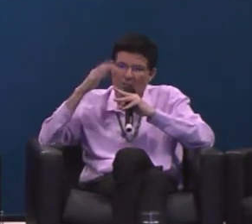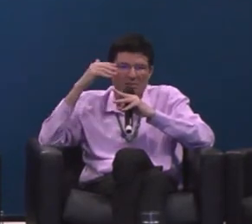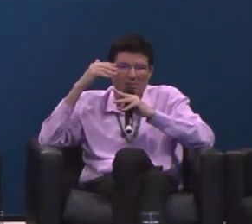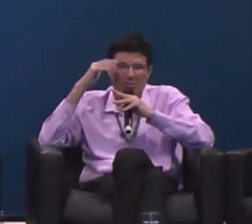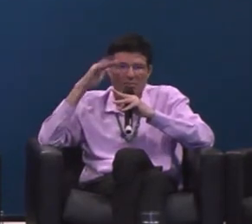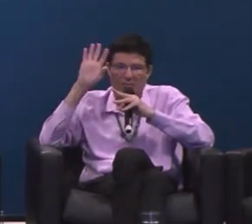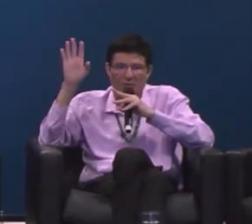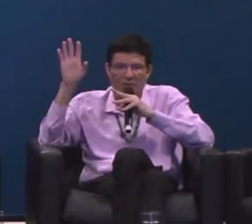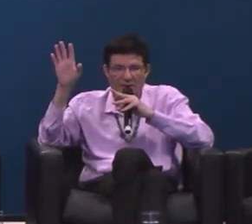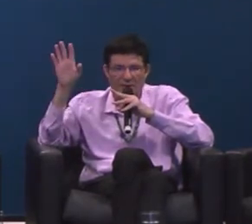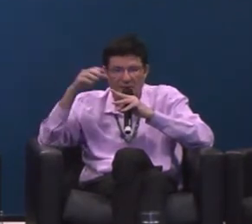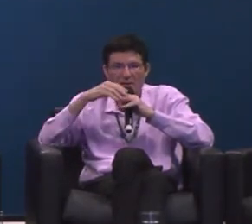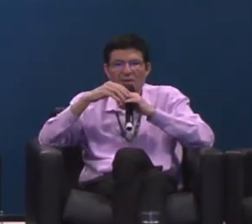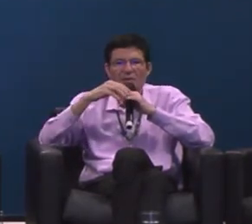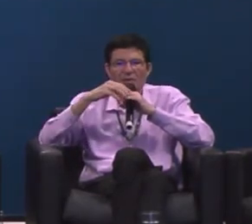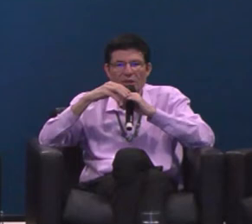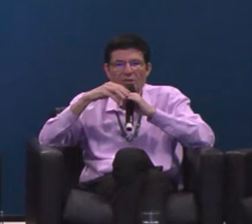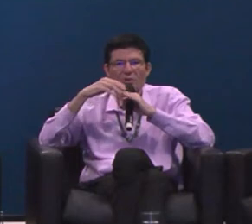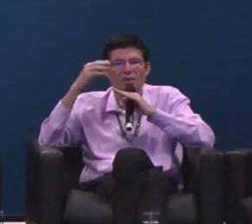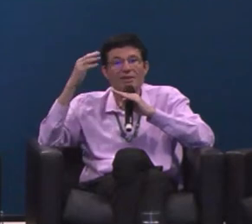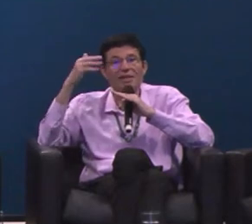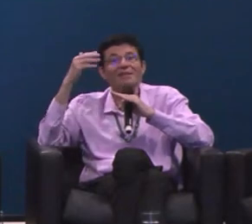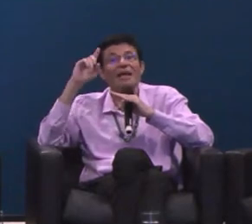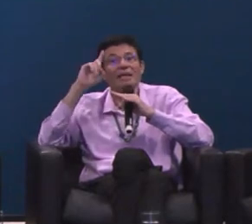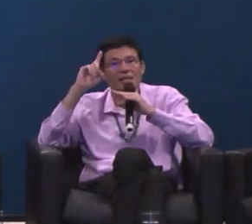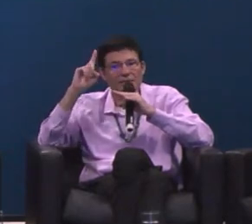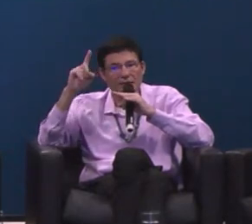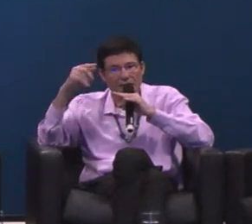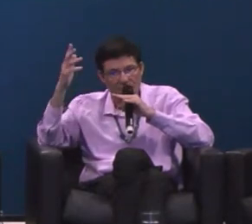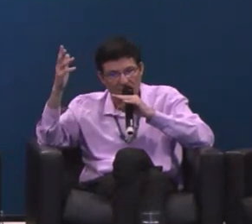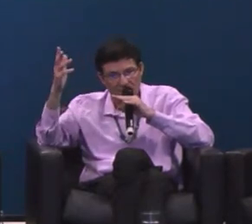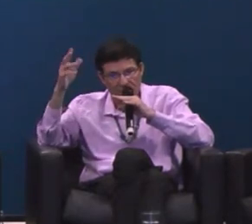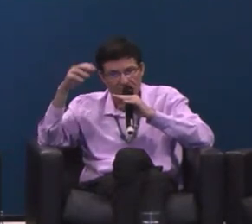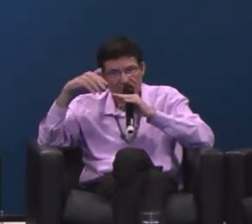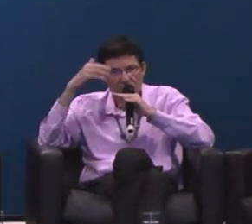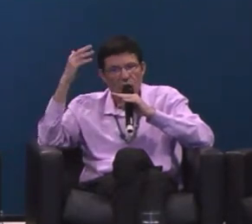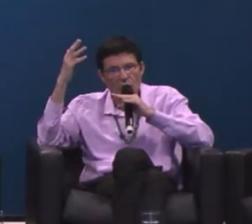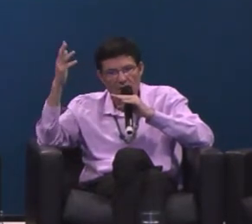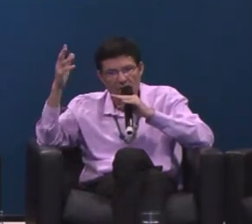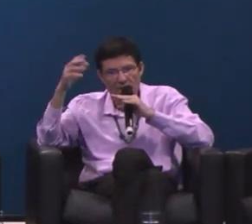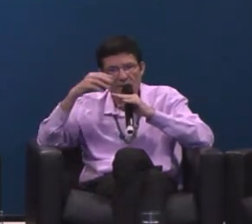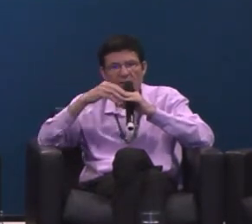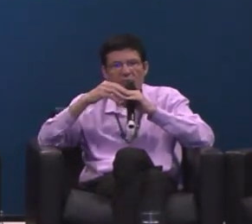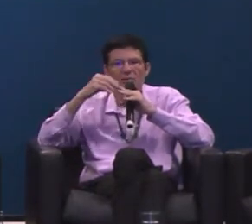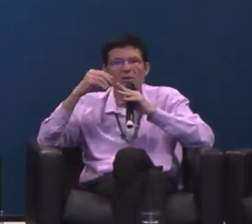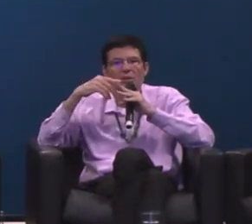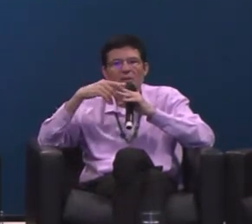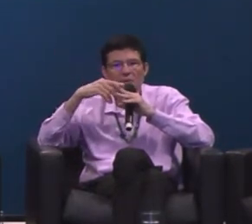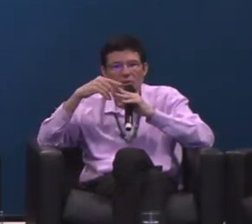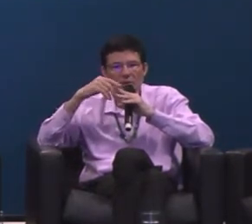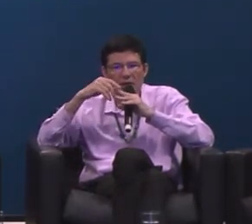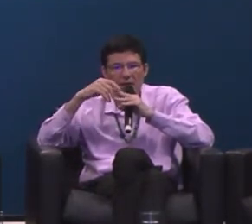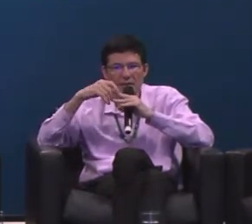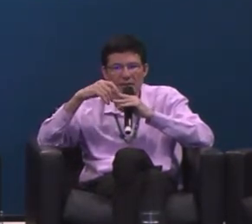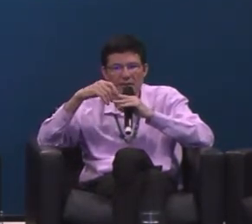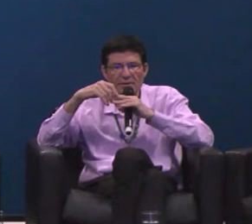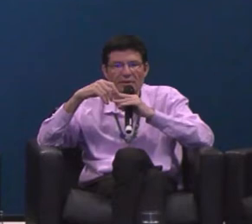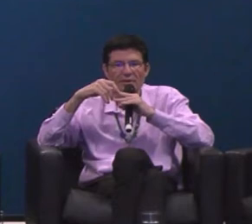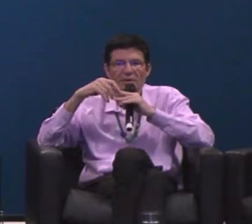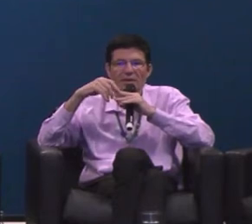não precisa, objeto de licença inicial ou de licenciamento. Um, eu tenho a